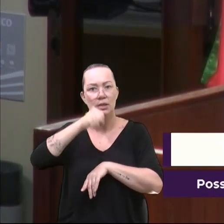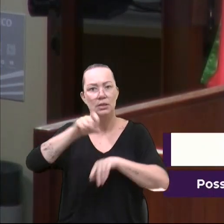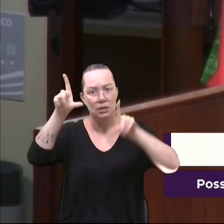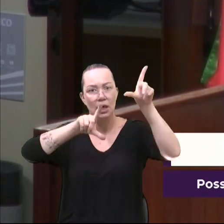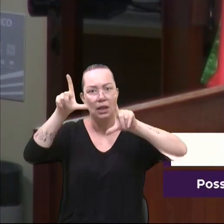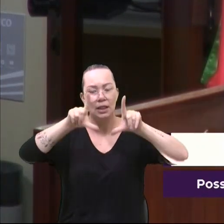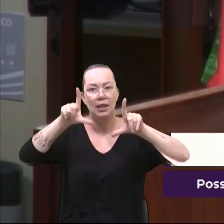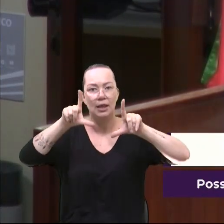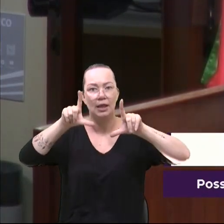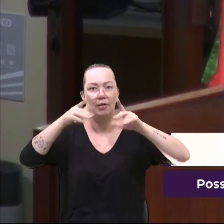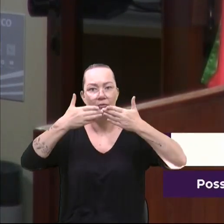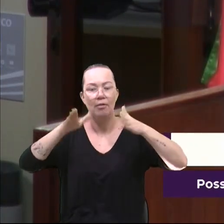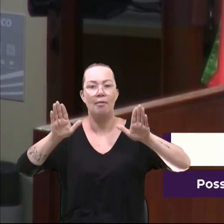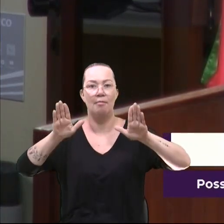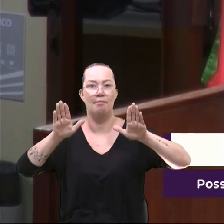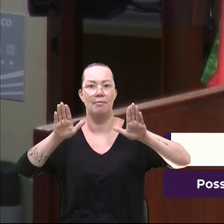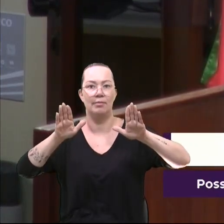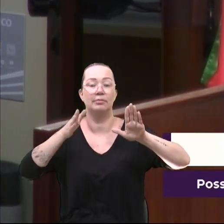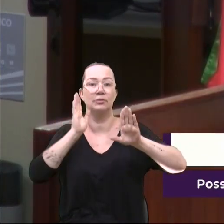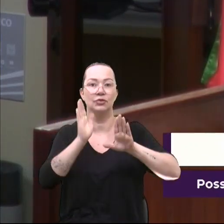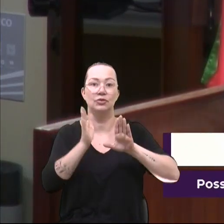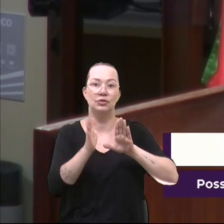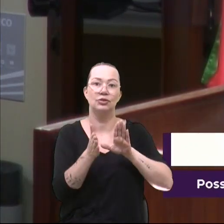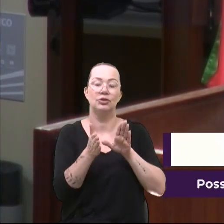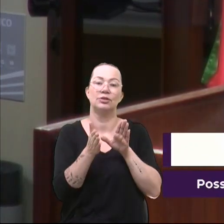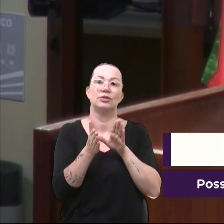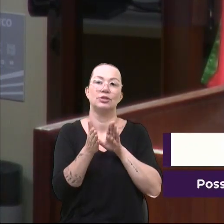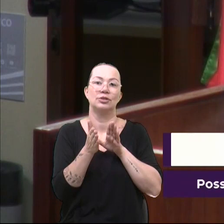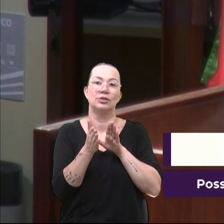aberta. Inclusive já está